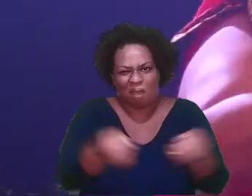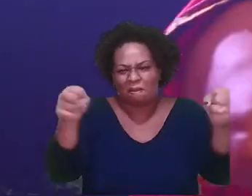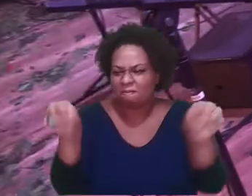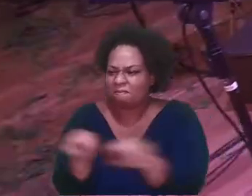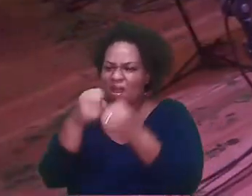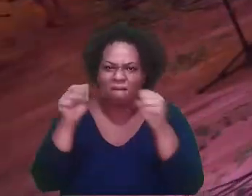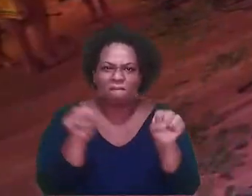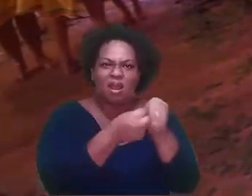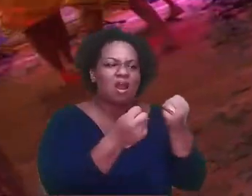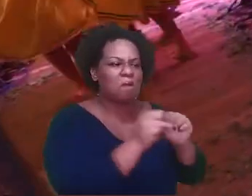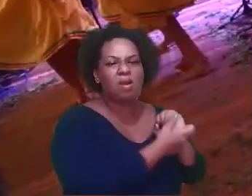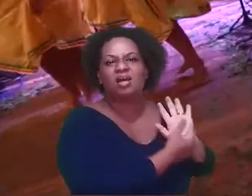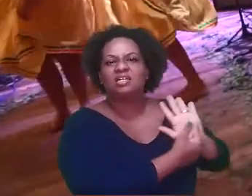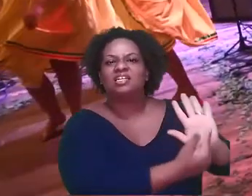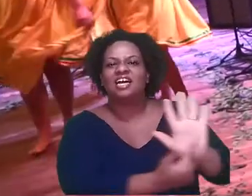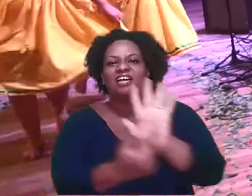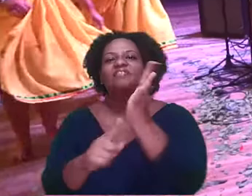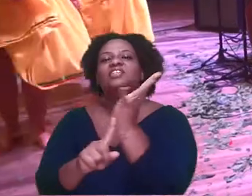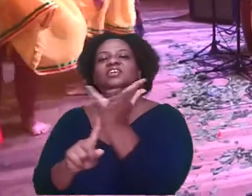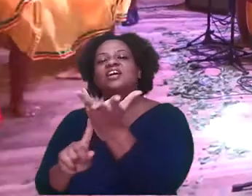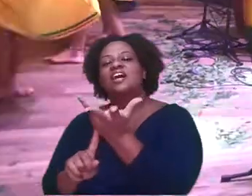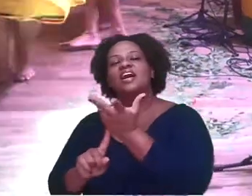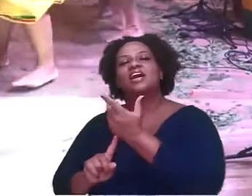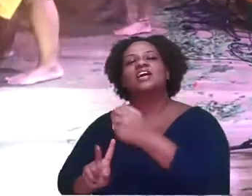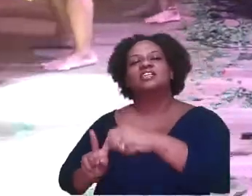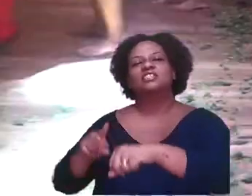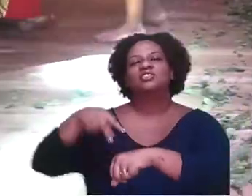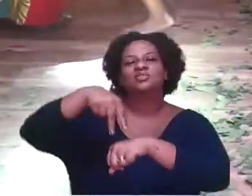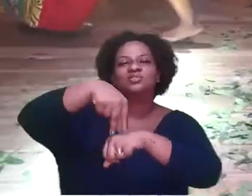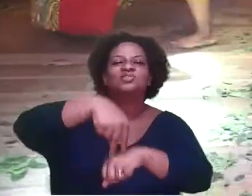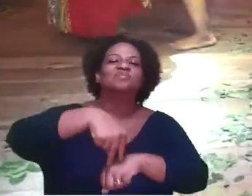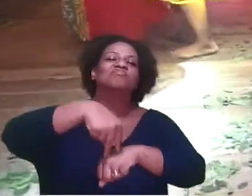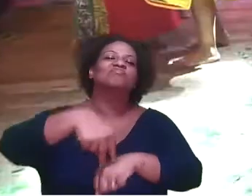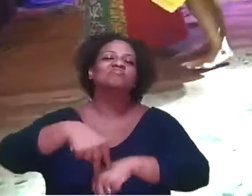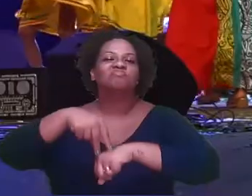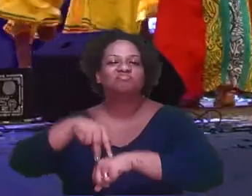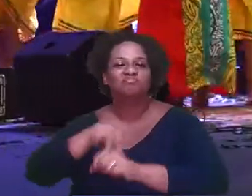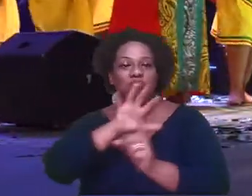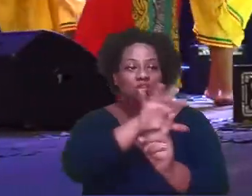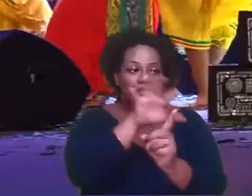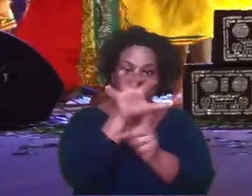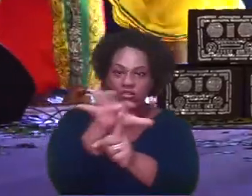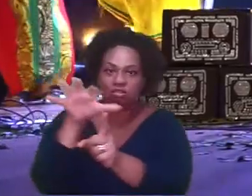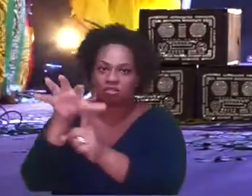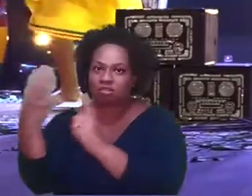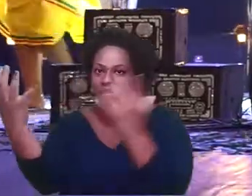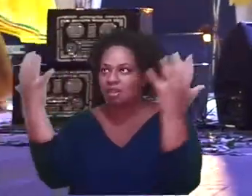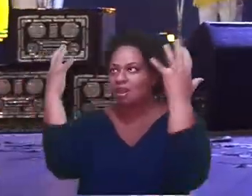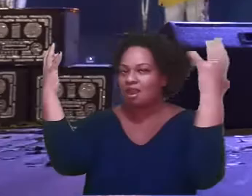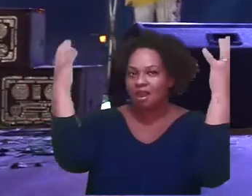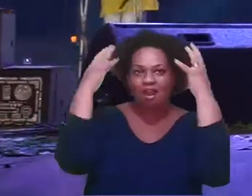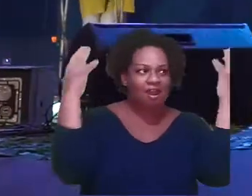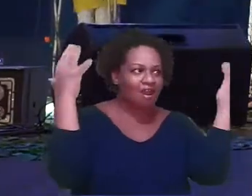gente. Tá na hora do pau comer. Vem chegando as eleições. Tá na hora do pau comer. Sou mais a